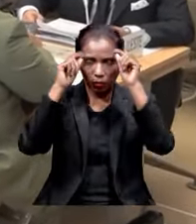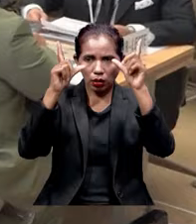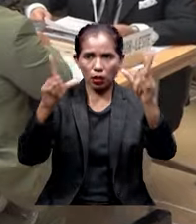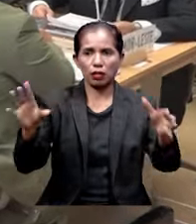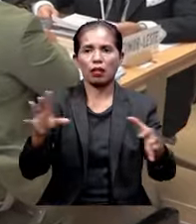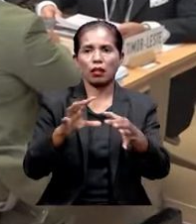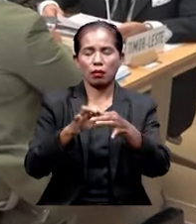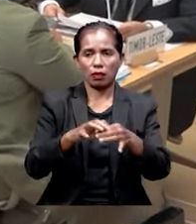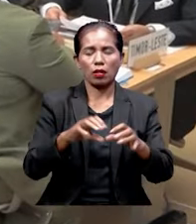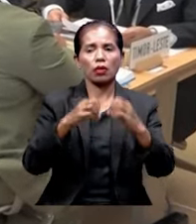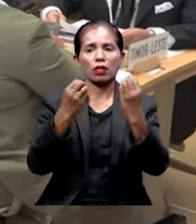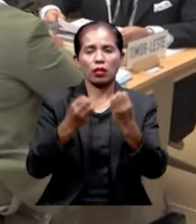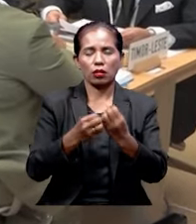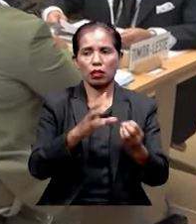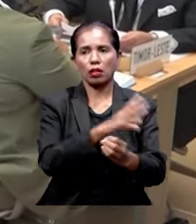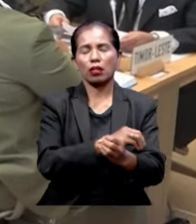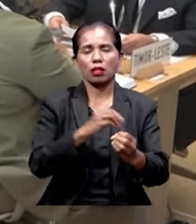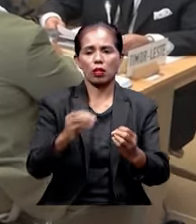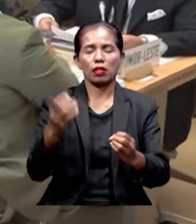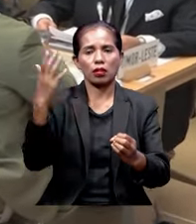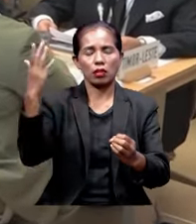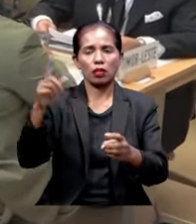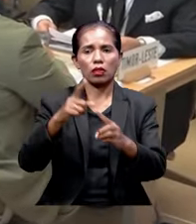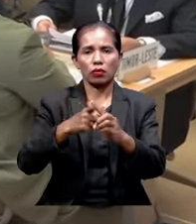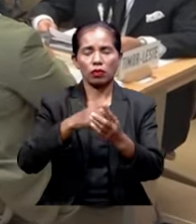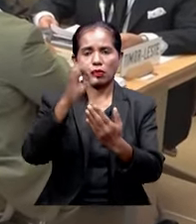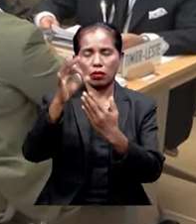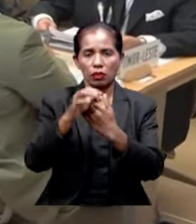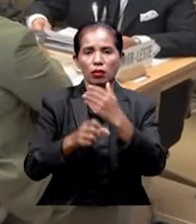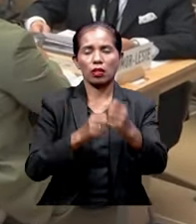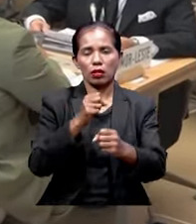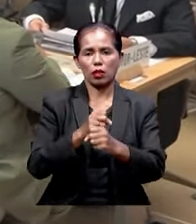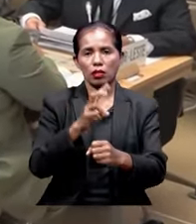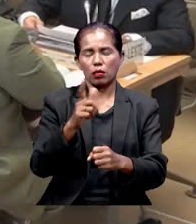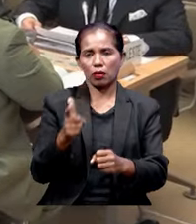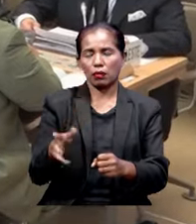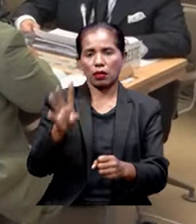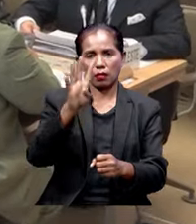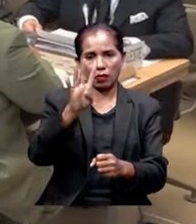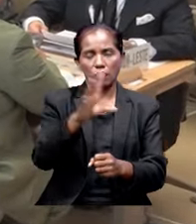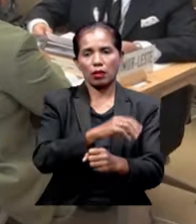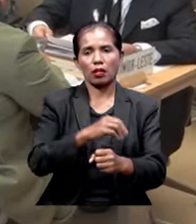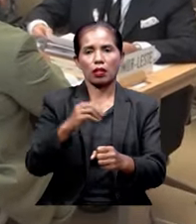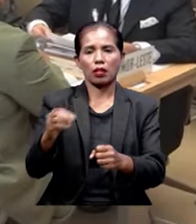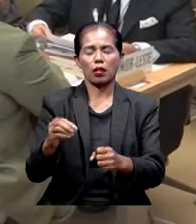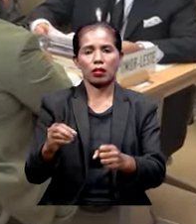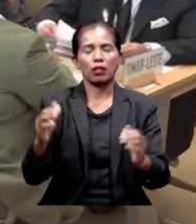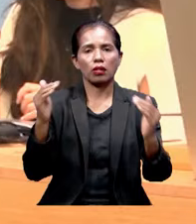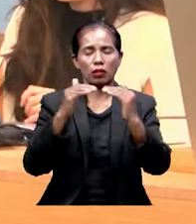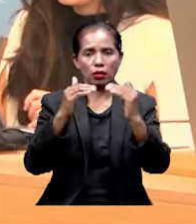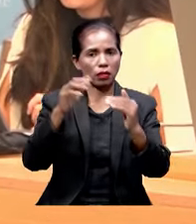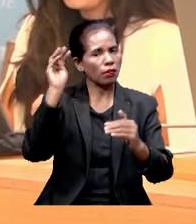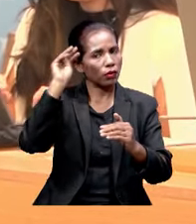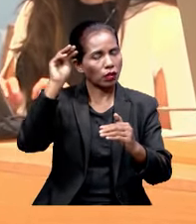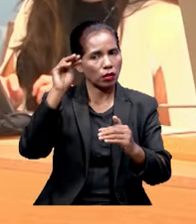pleno da Organização Comercial Global né, e a Fula em fevereiro Tinen Rihun Rua Ruanulo Resinhat. Durante a conferência